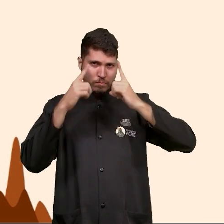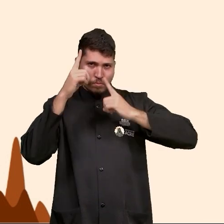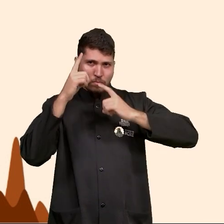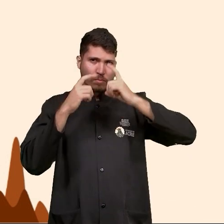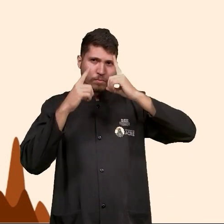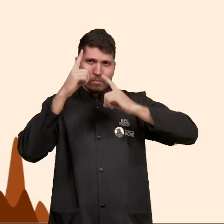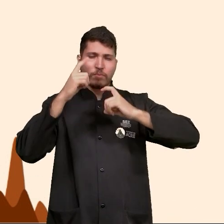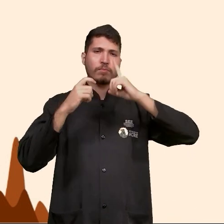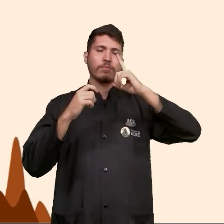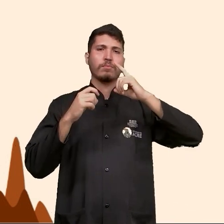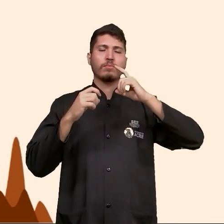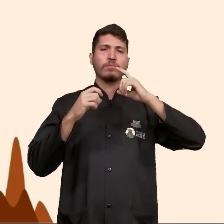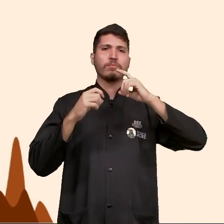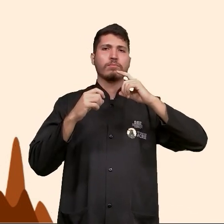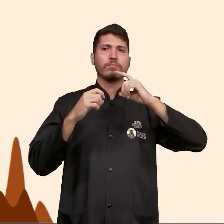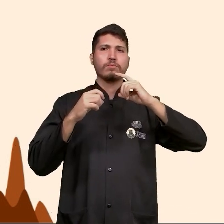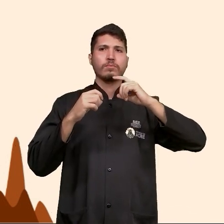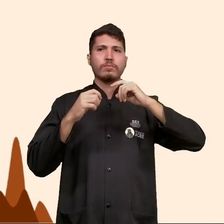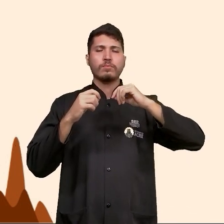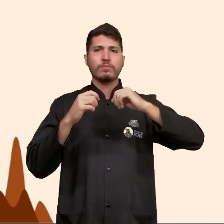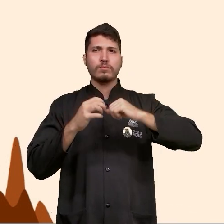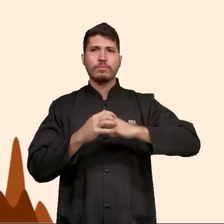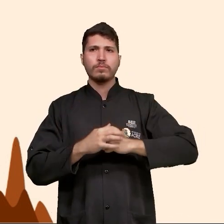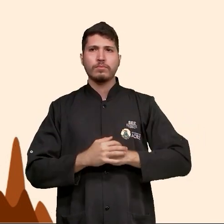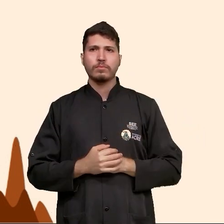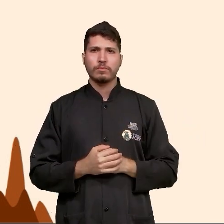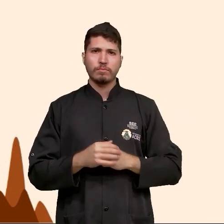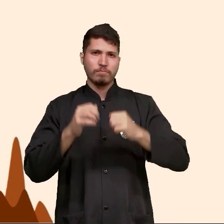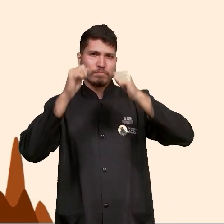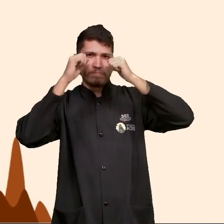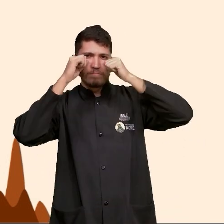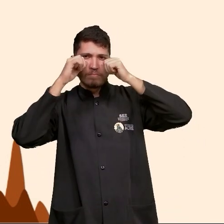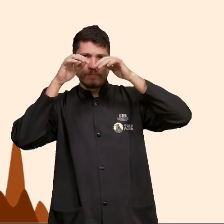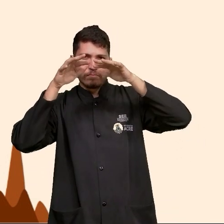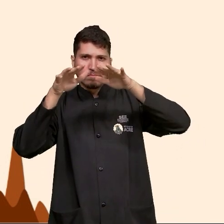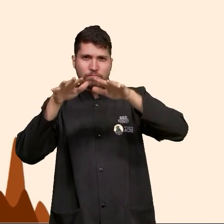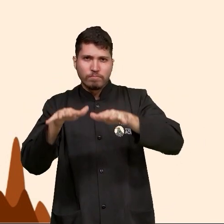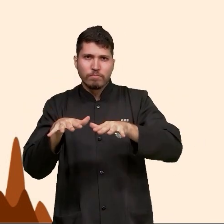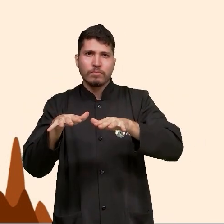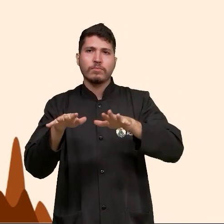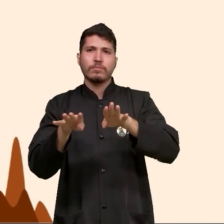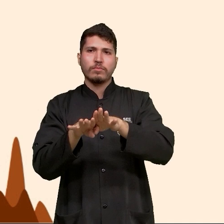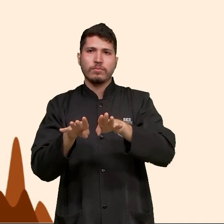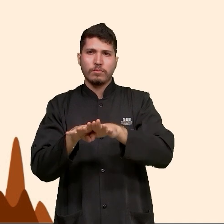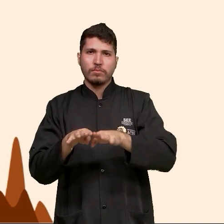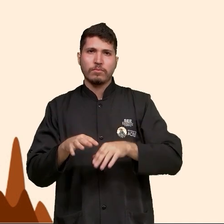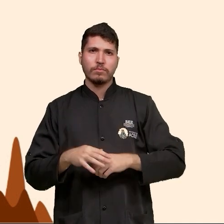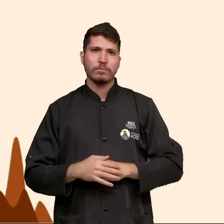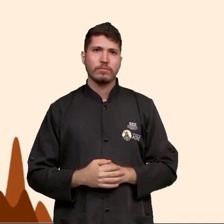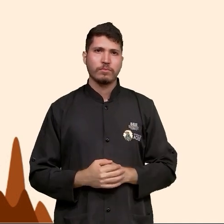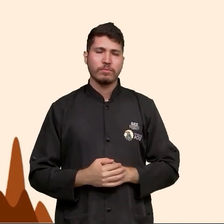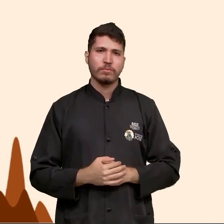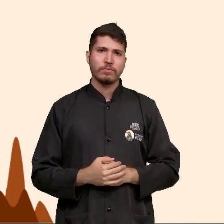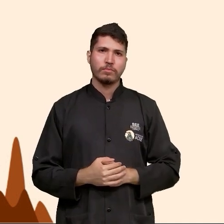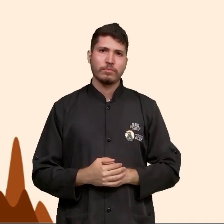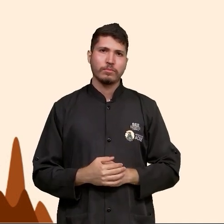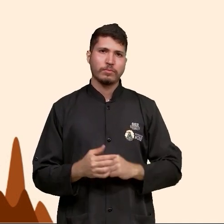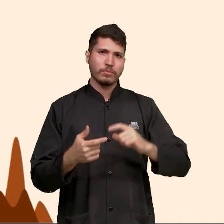Então, memorize bem essas informações, valorização do ser humano. Já no